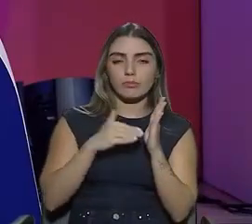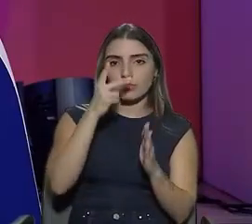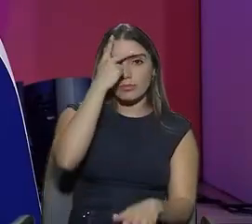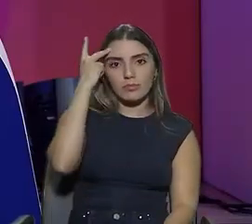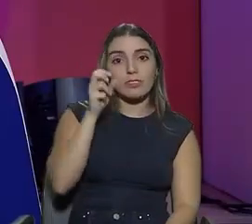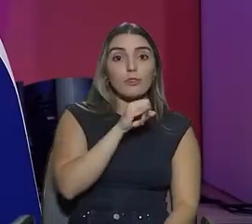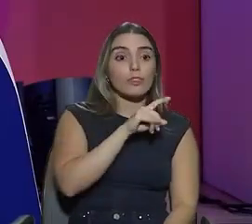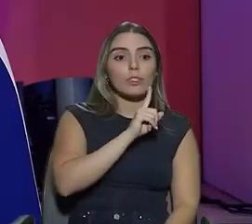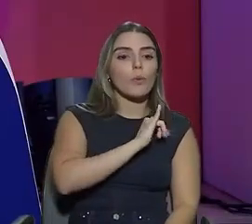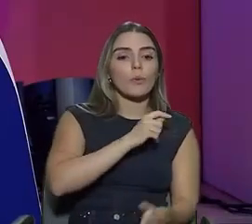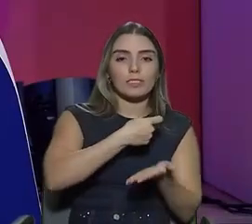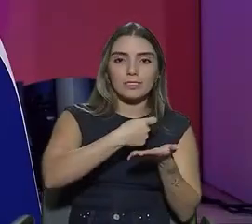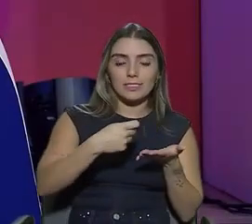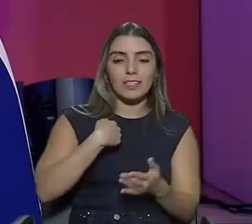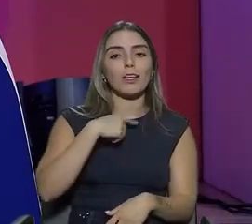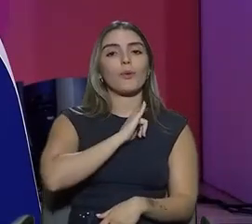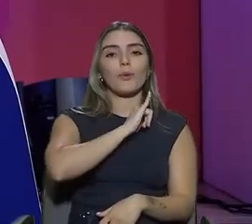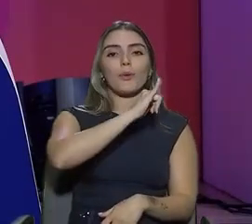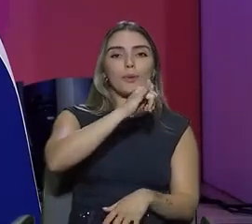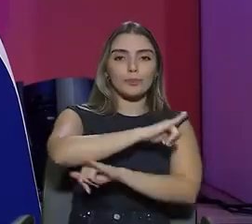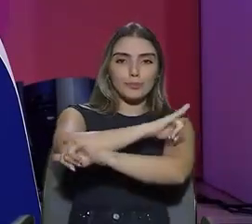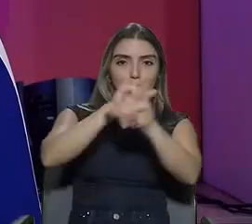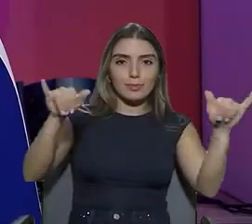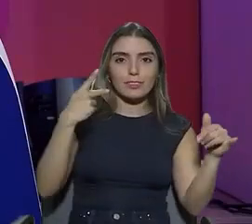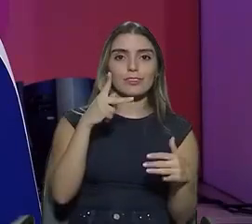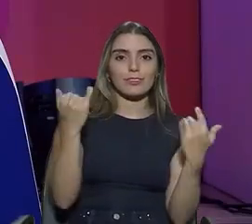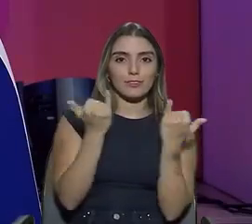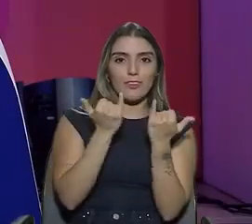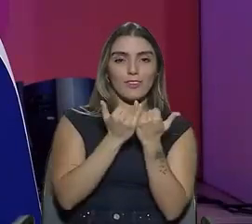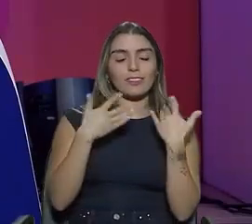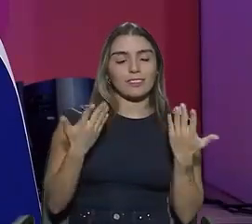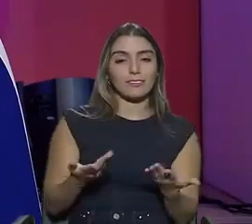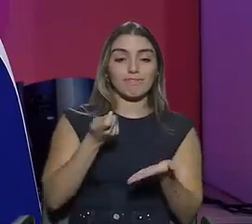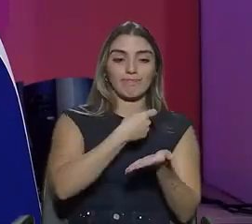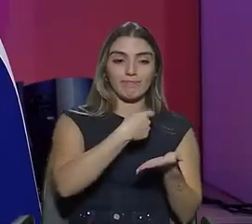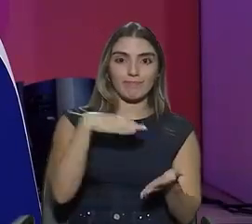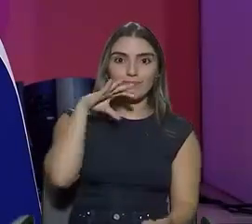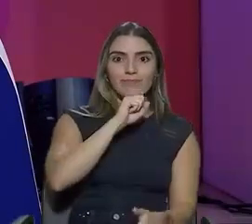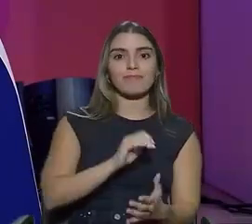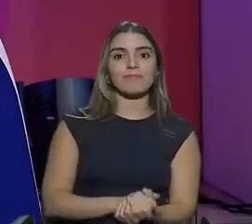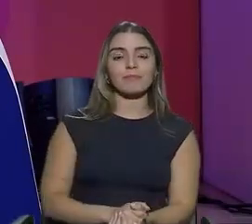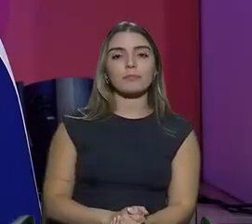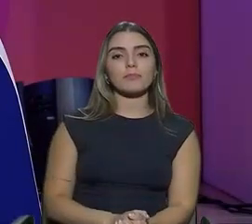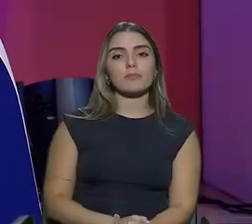sua fofoca. Então, acho bom você escrever logo. Beleza, ela fez